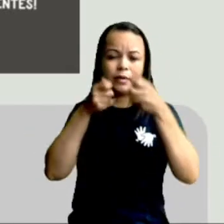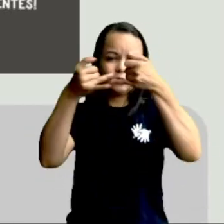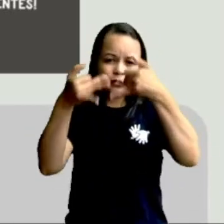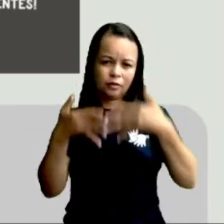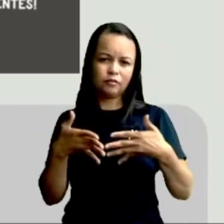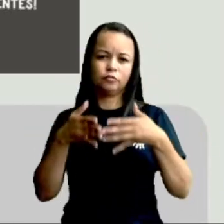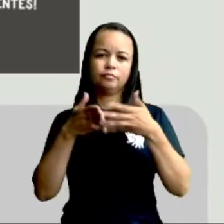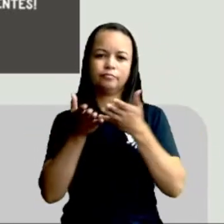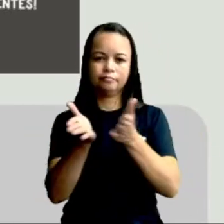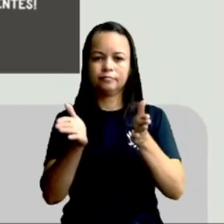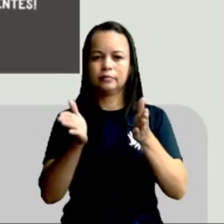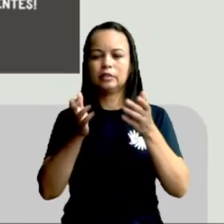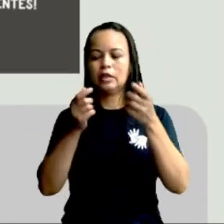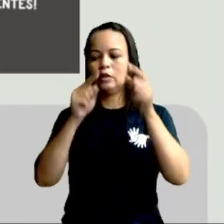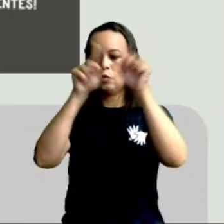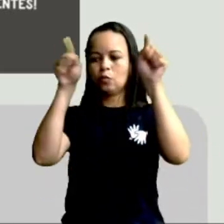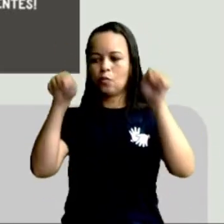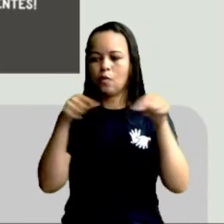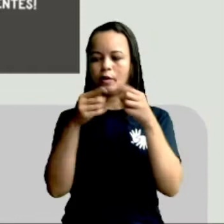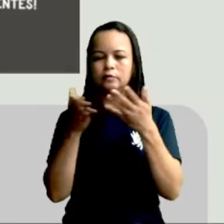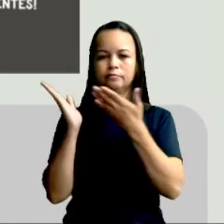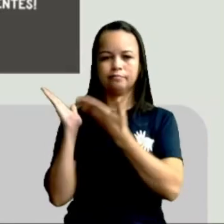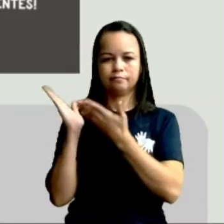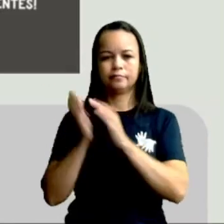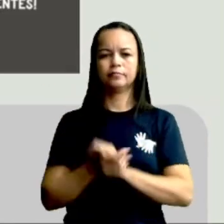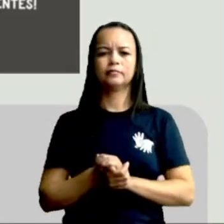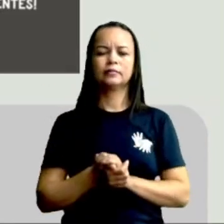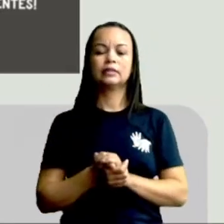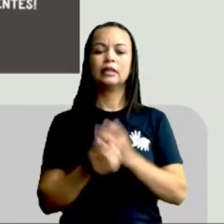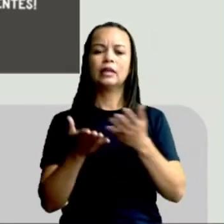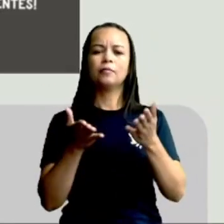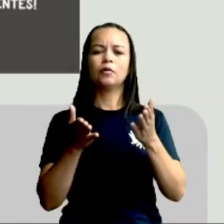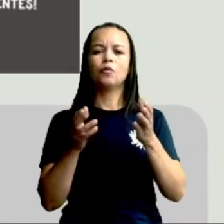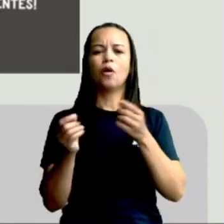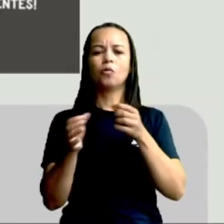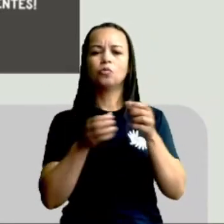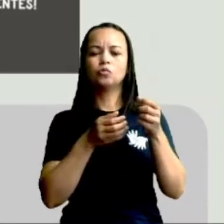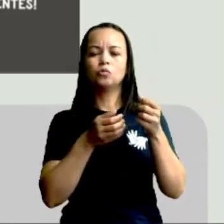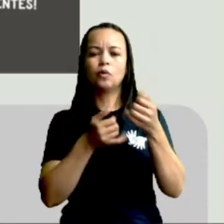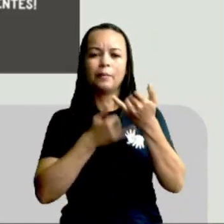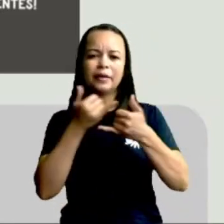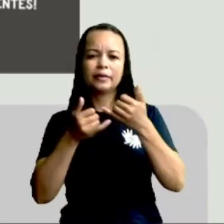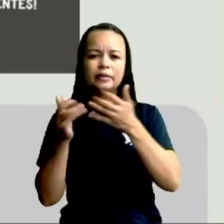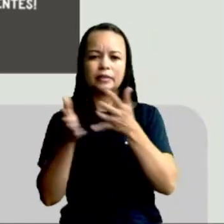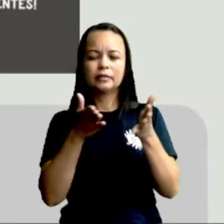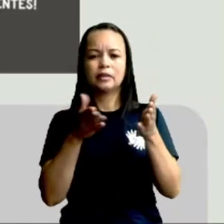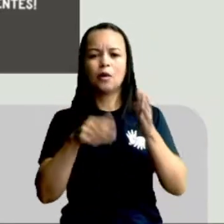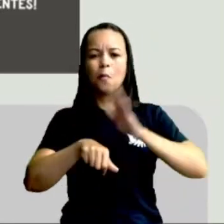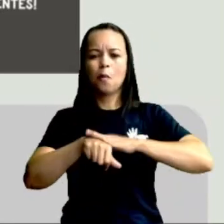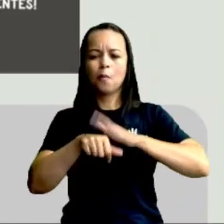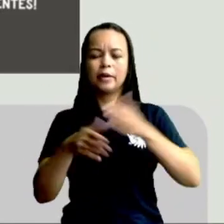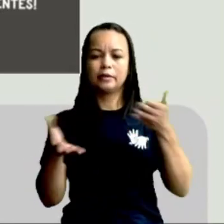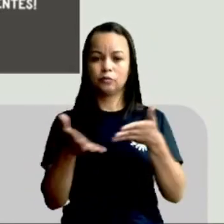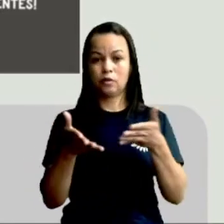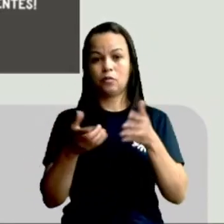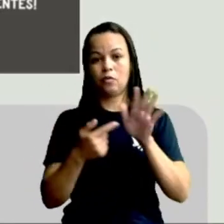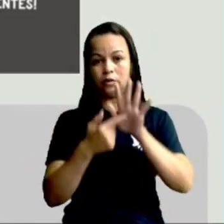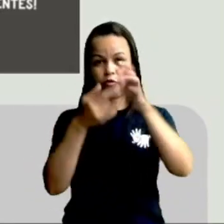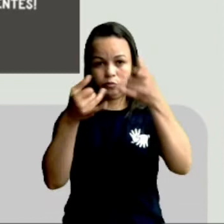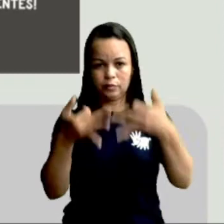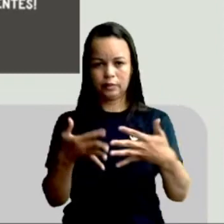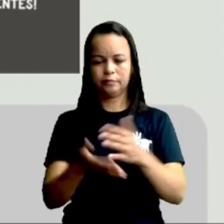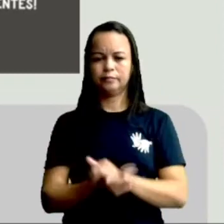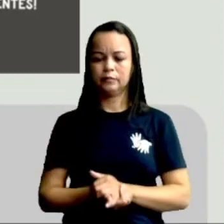dizer. Olha só, sabem qual é o jogo das escondidas, certo? O que se passa neste momento é mais ou menos assim.